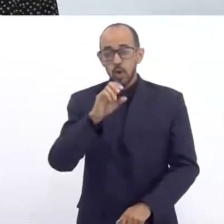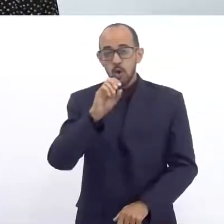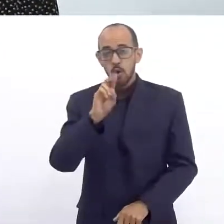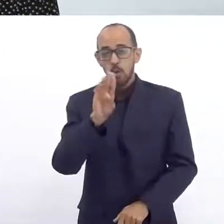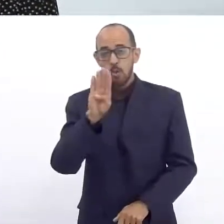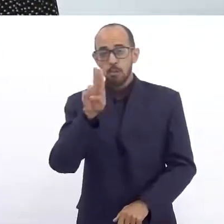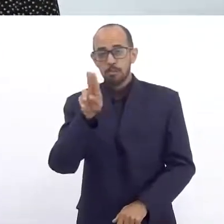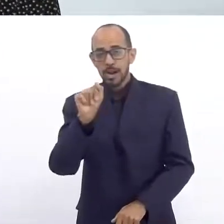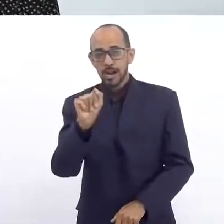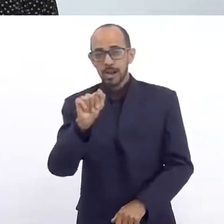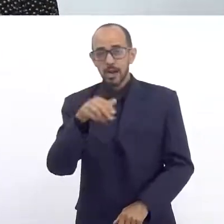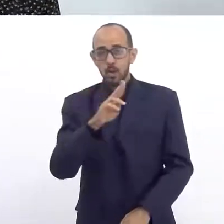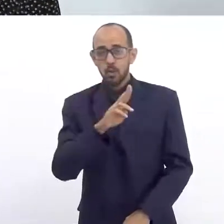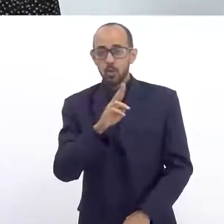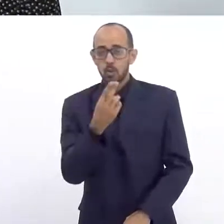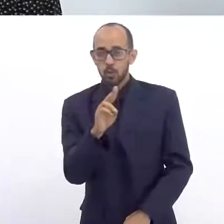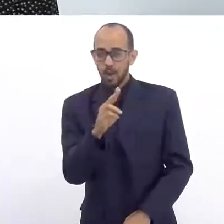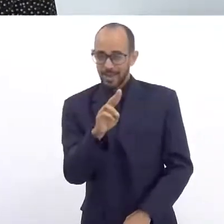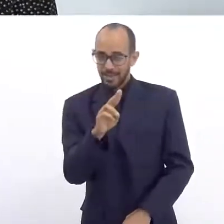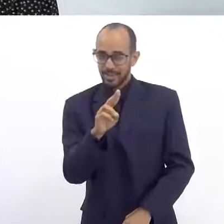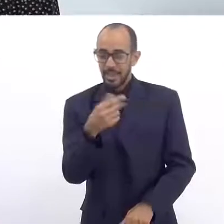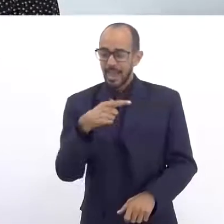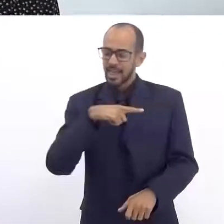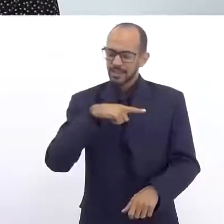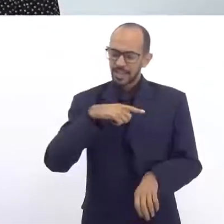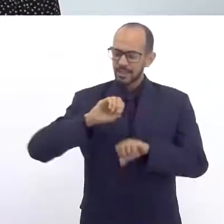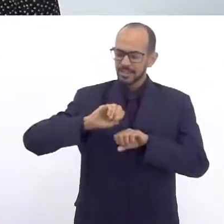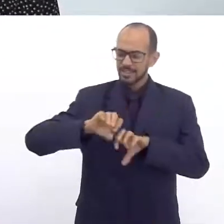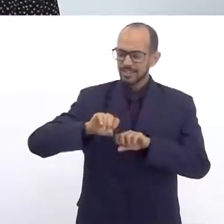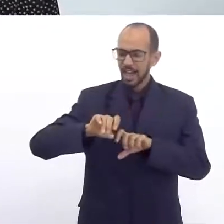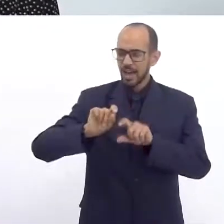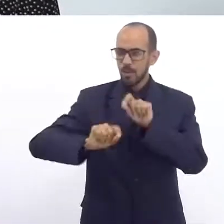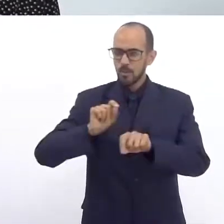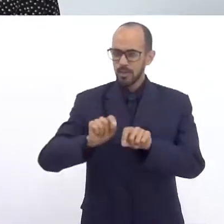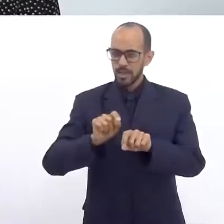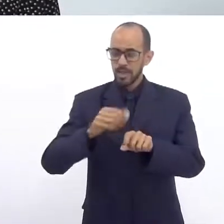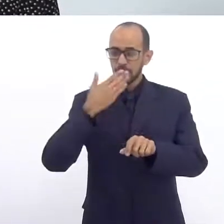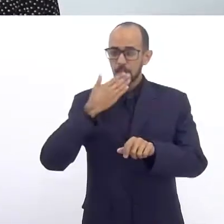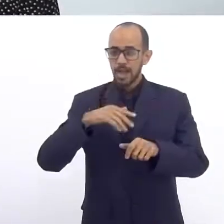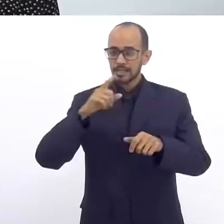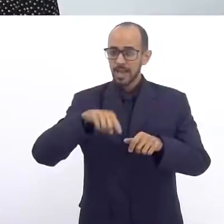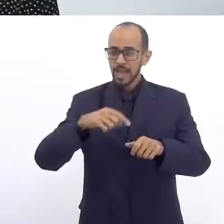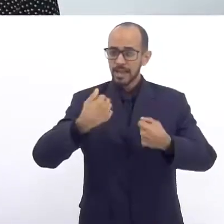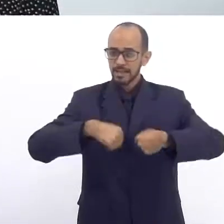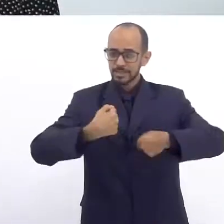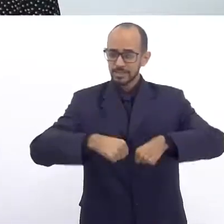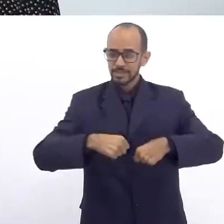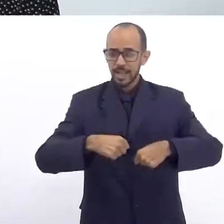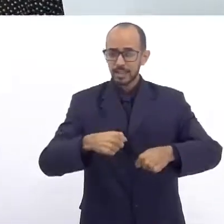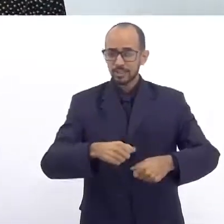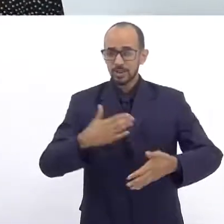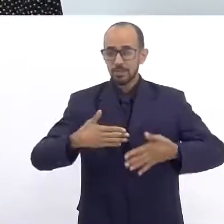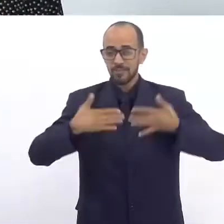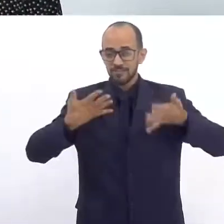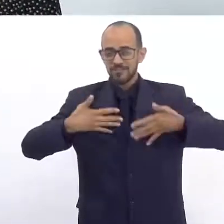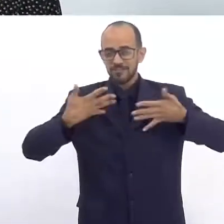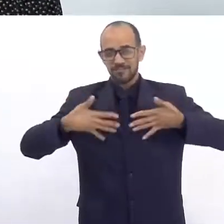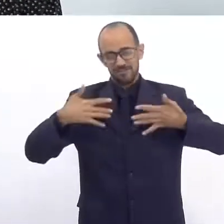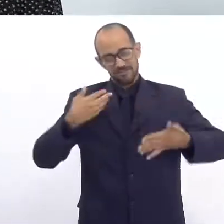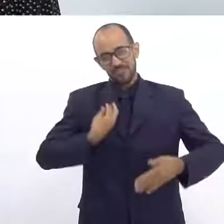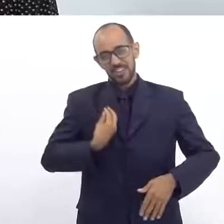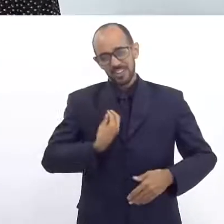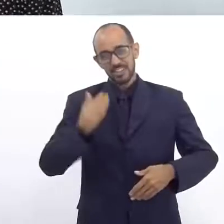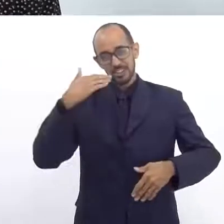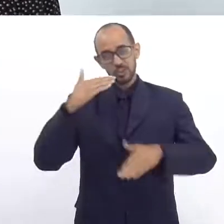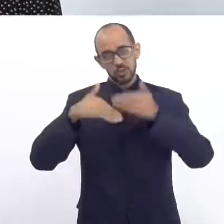Cuba, Uruguai. O que ela tem a ensinar? Quais reflexões são necessárias para ter uma vida feliz e com sucesso?